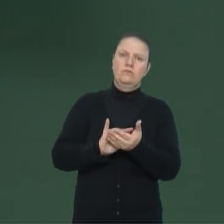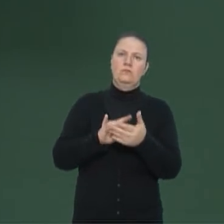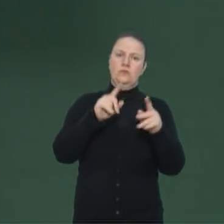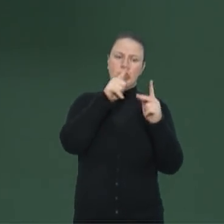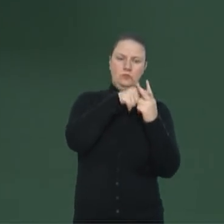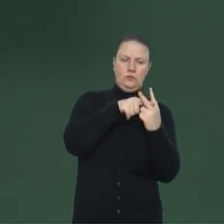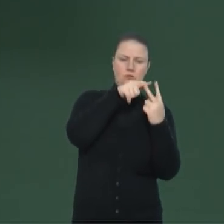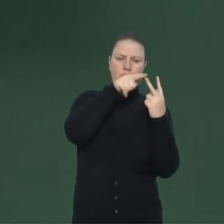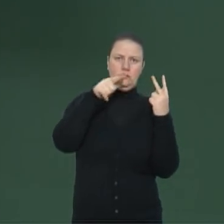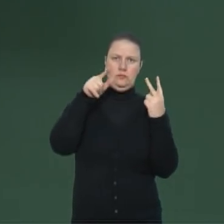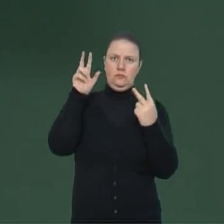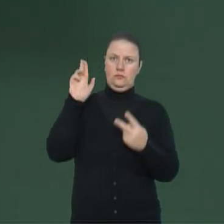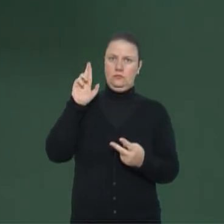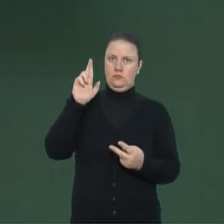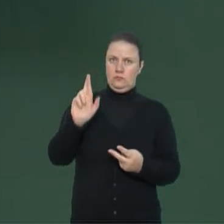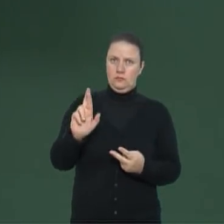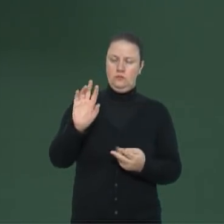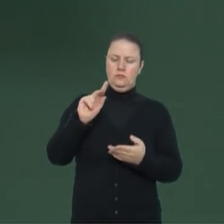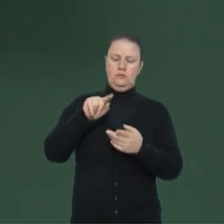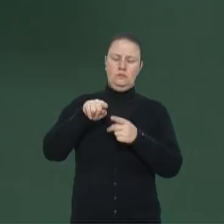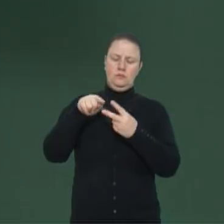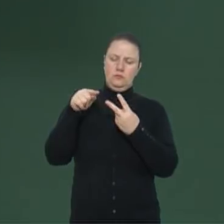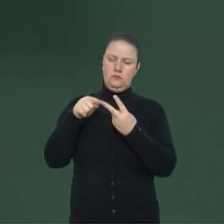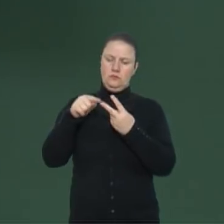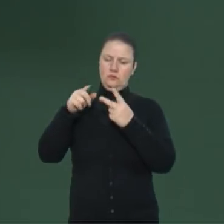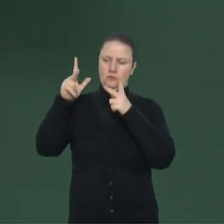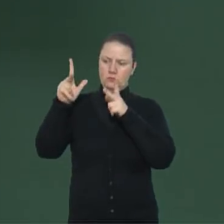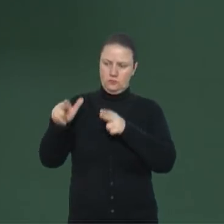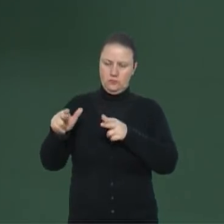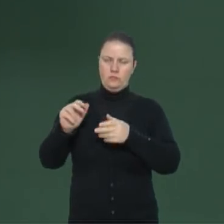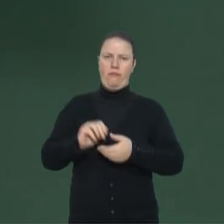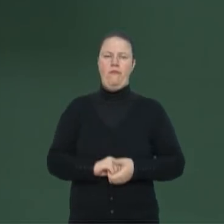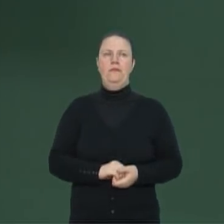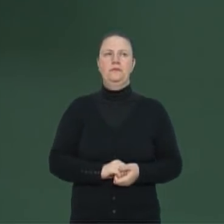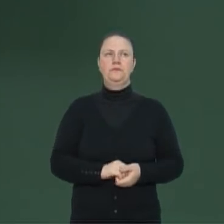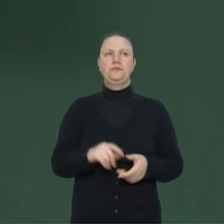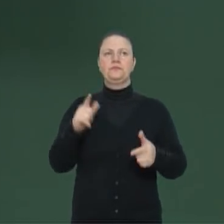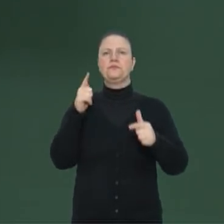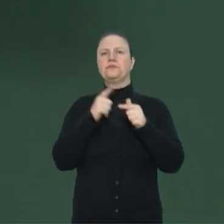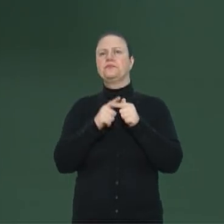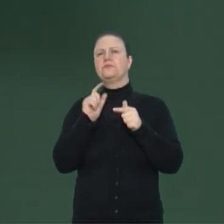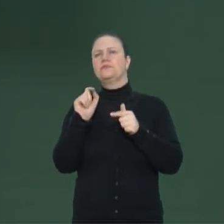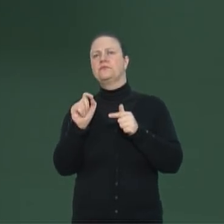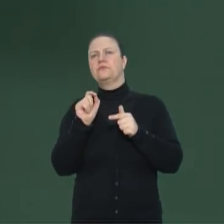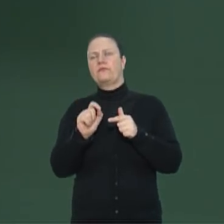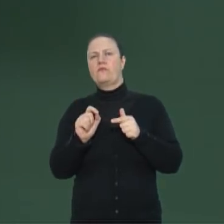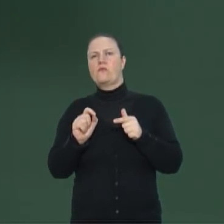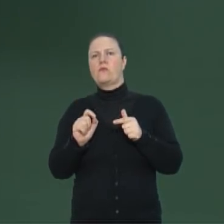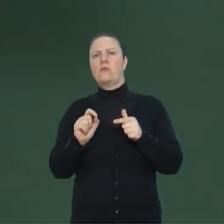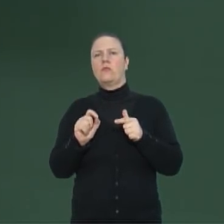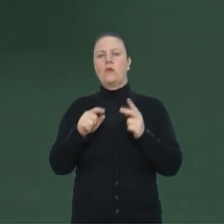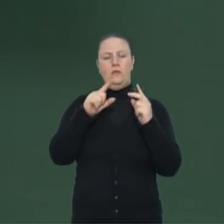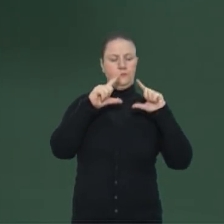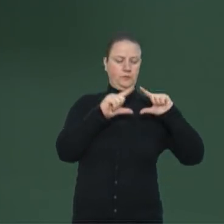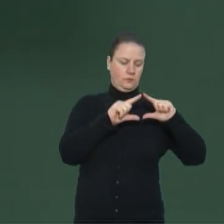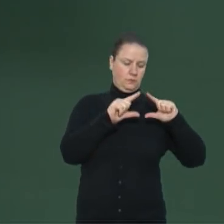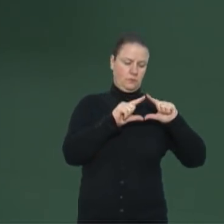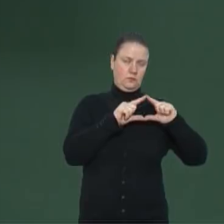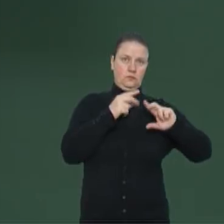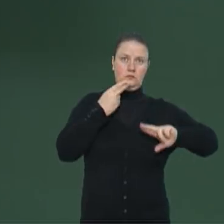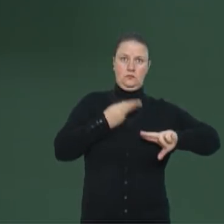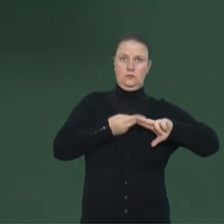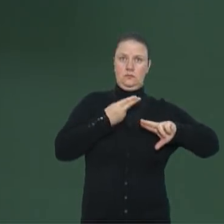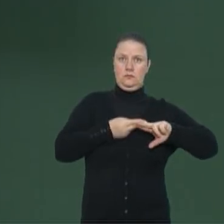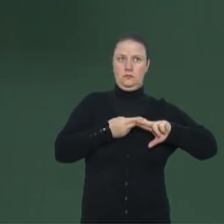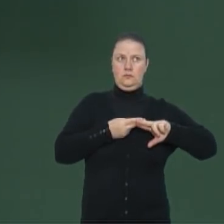iguais, reais e iguais, ok? Então veja, o que eu vou fazer nesse problema, né? Eu vou calcular o delta dele usando, né,